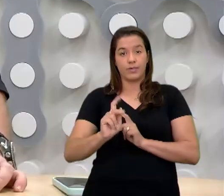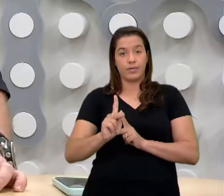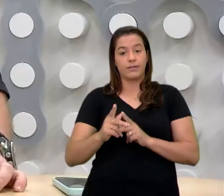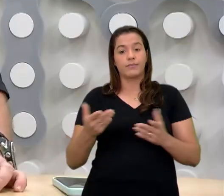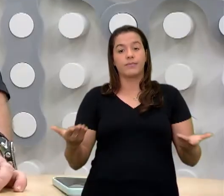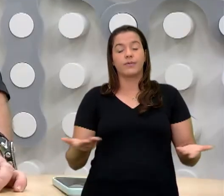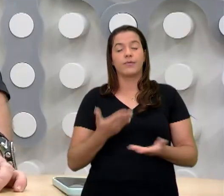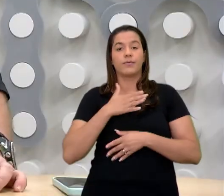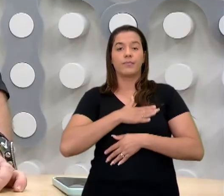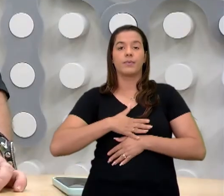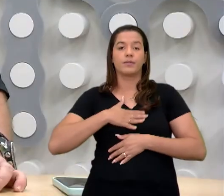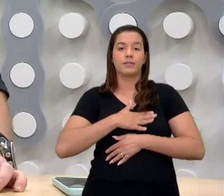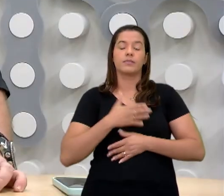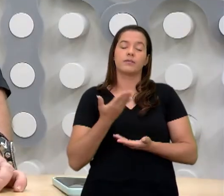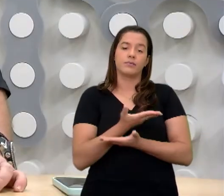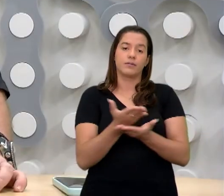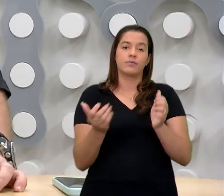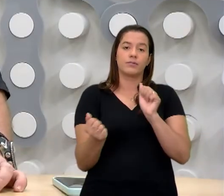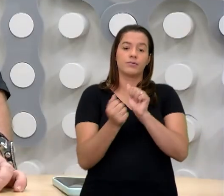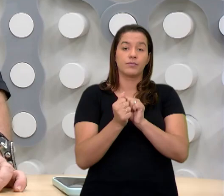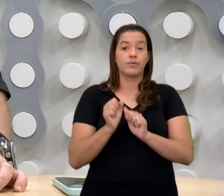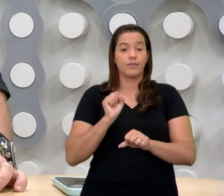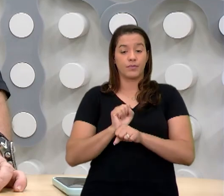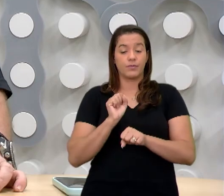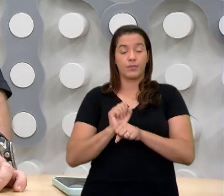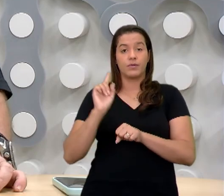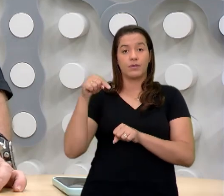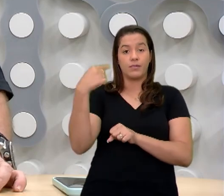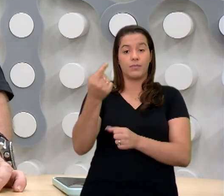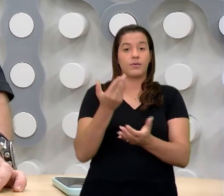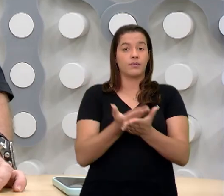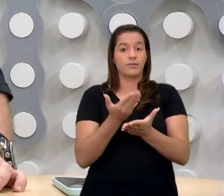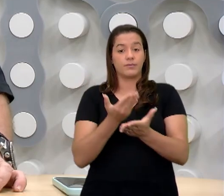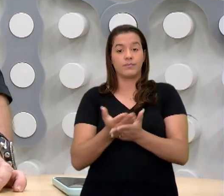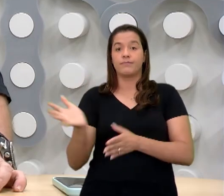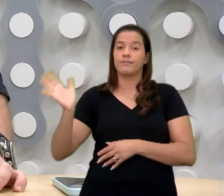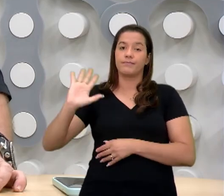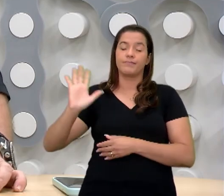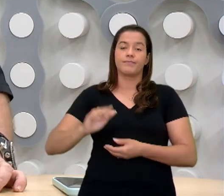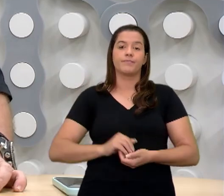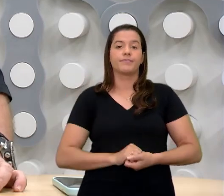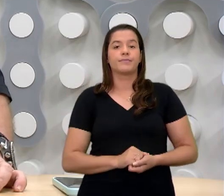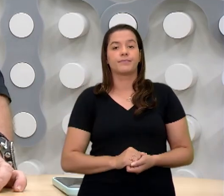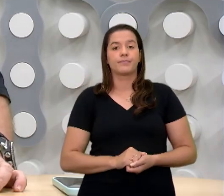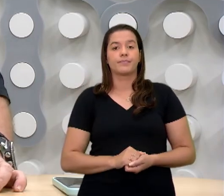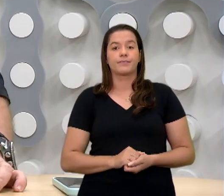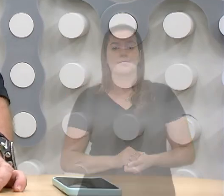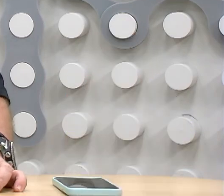um imenso prazer estar com vocês. Espero vocês aí na próxima aula. Até mais.